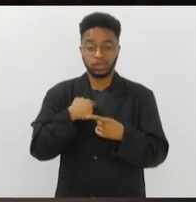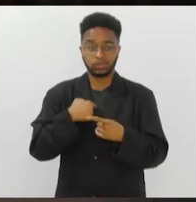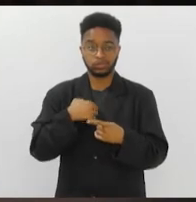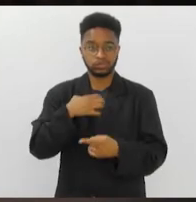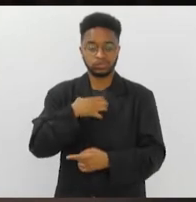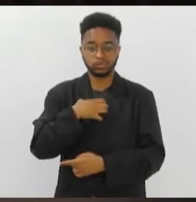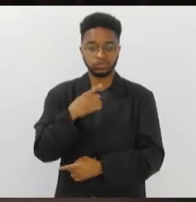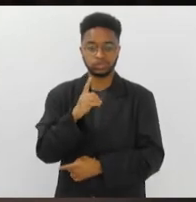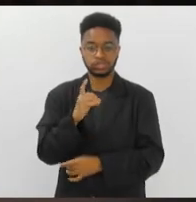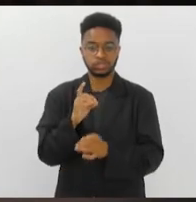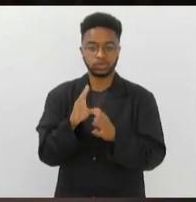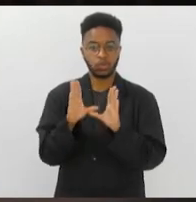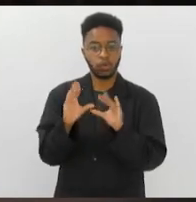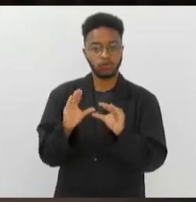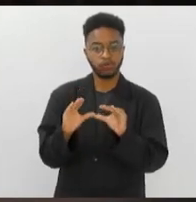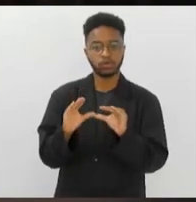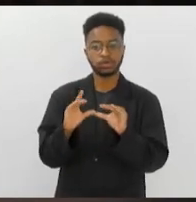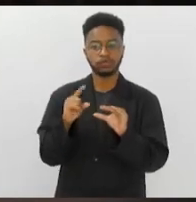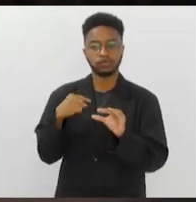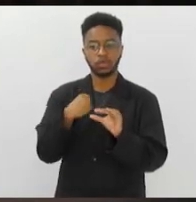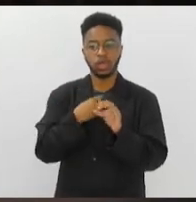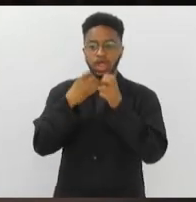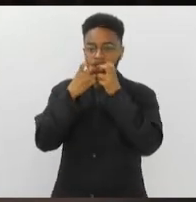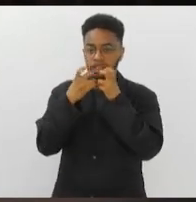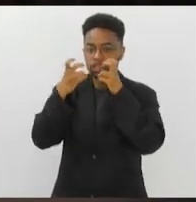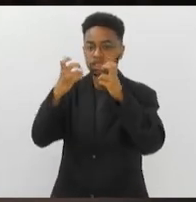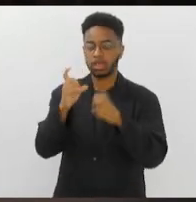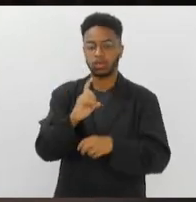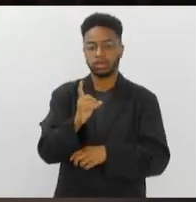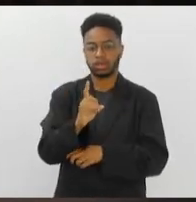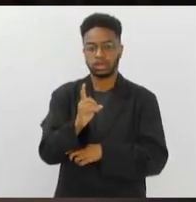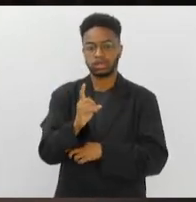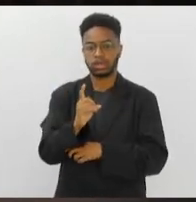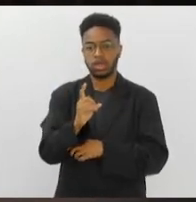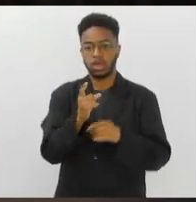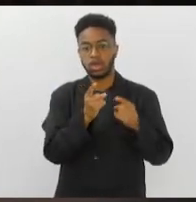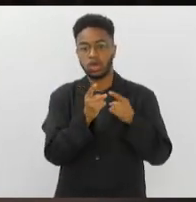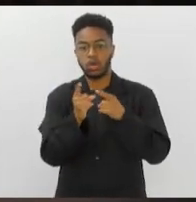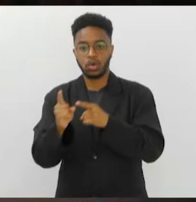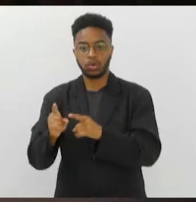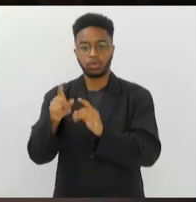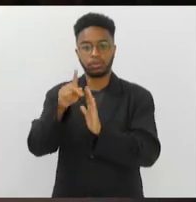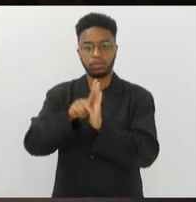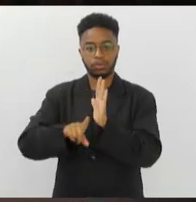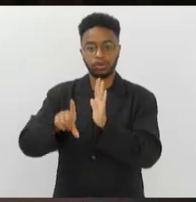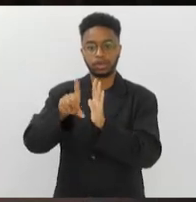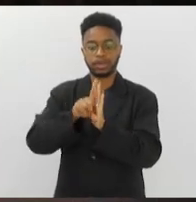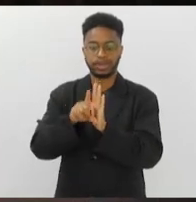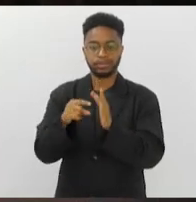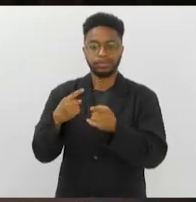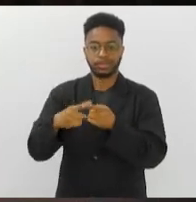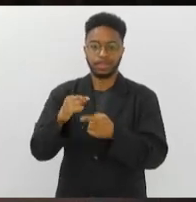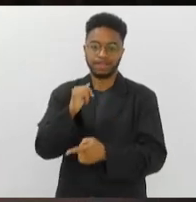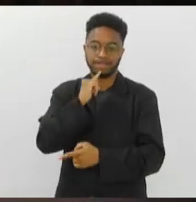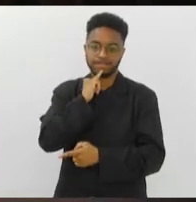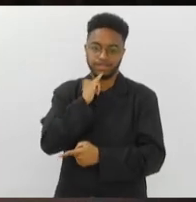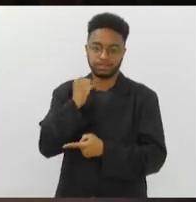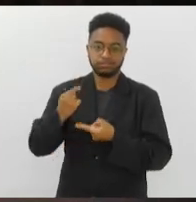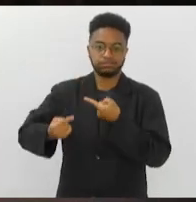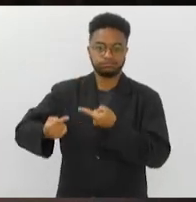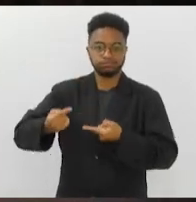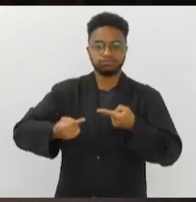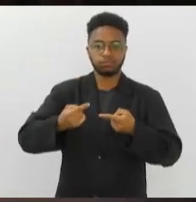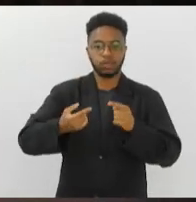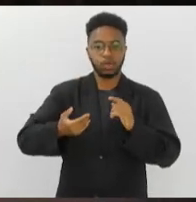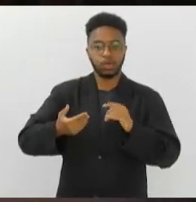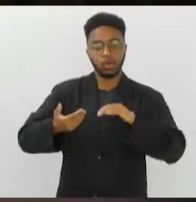vontade da gente não fazer um grito de guerra contra o projeto de lei que, infelizmente, está tramitando no Congresso, e